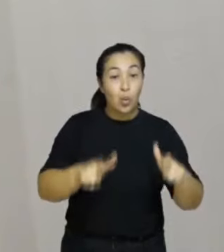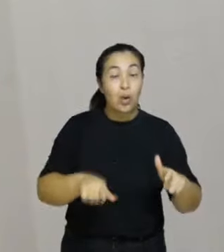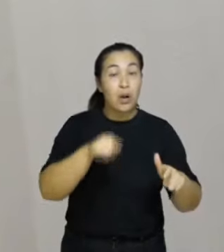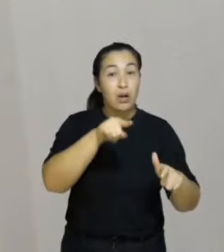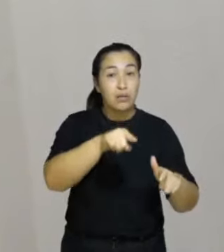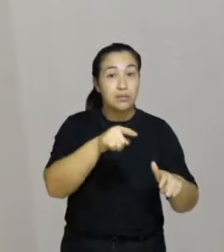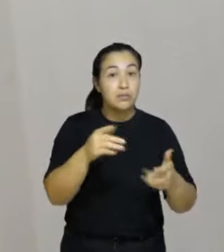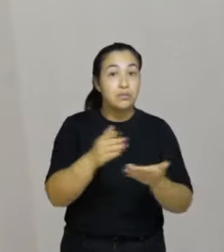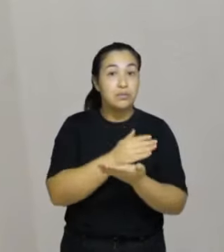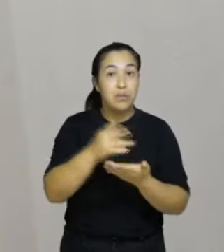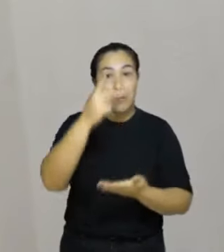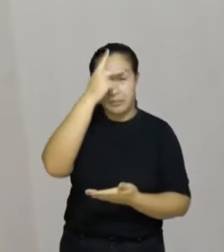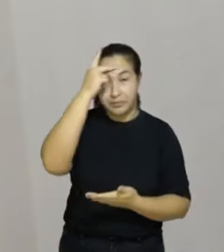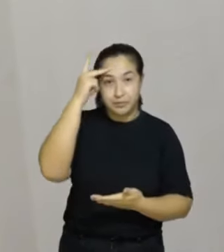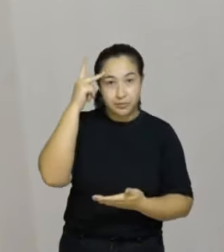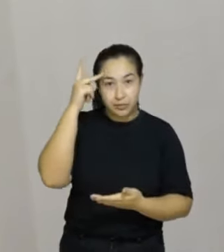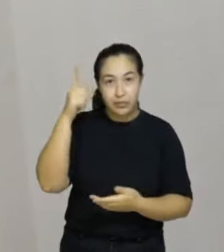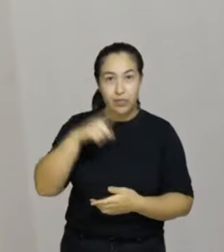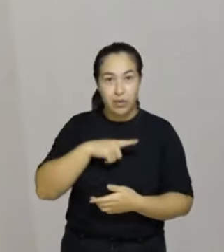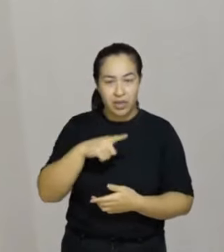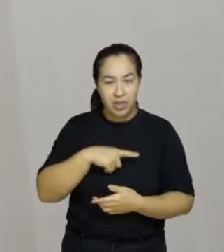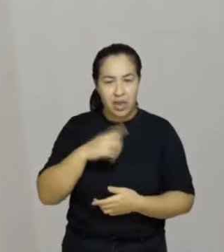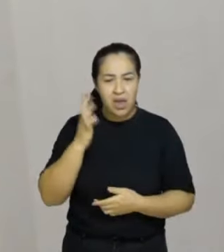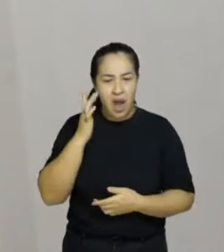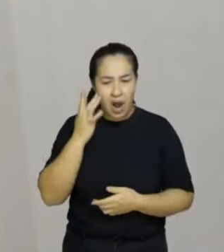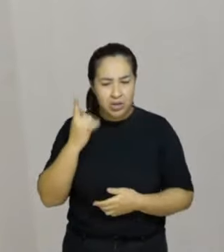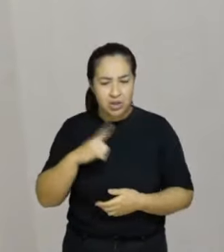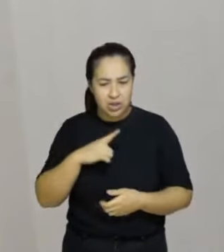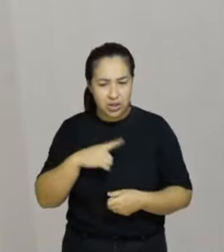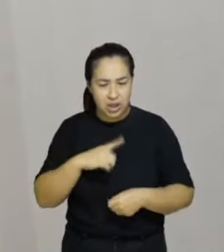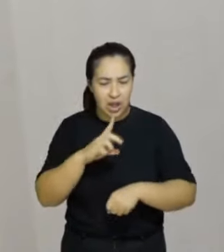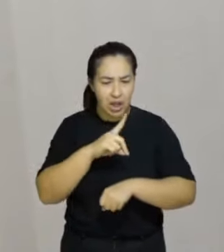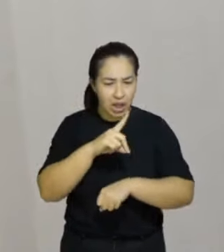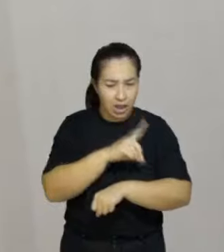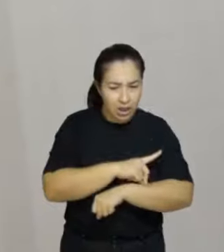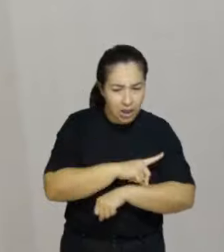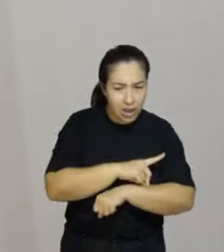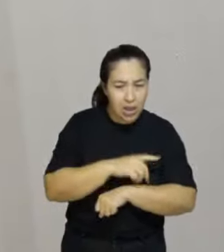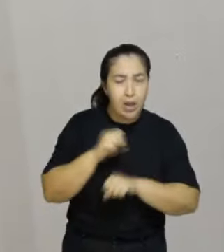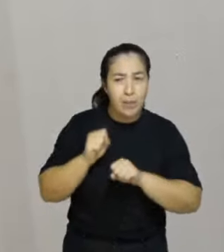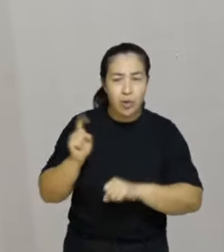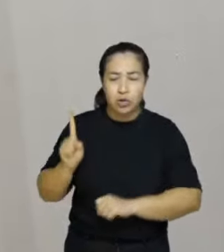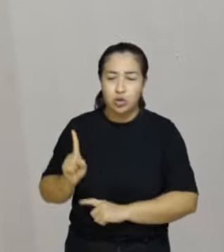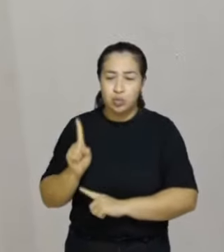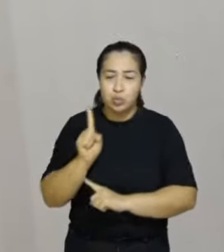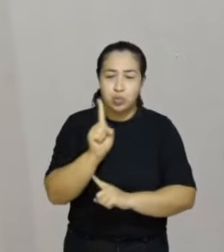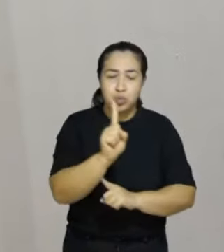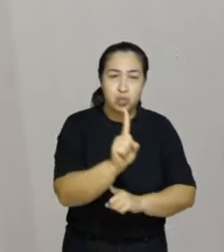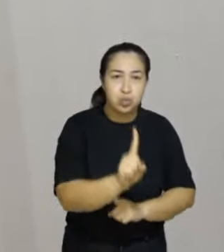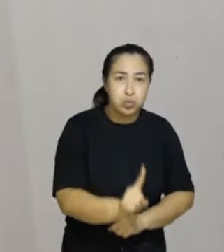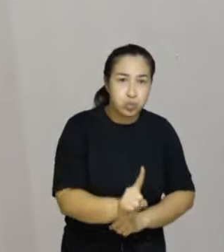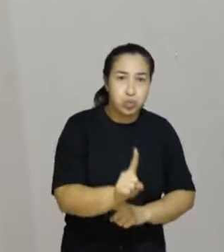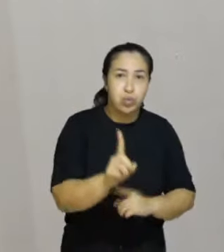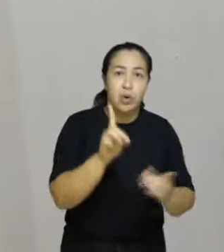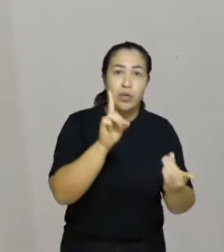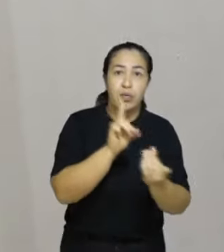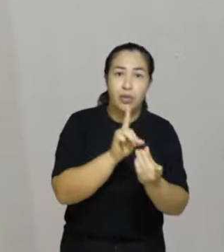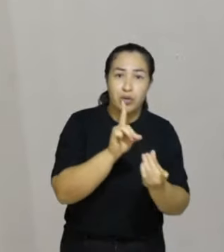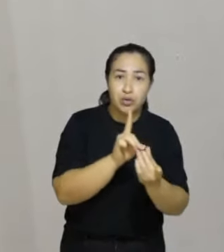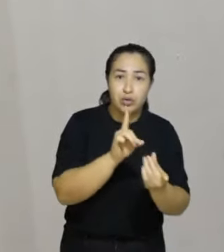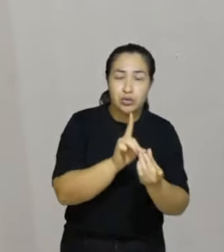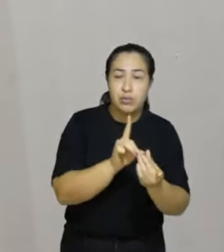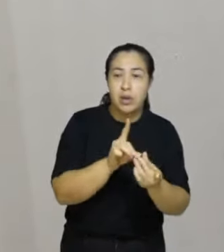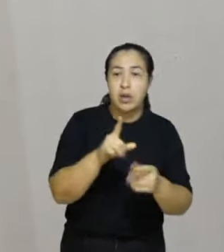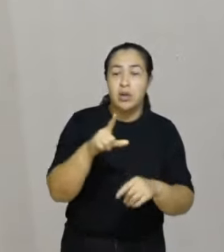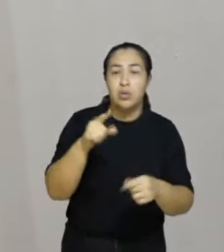pessoas com suspeita ou confirmação da doença irão receber atendimento médico,